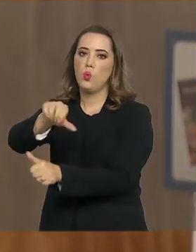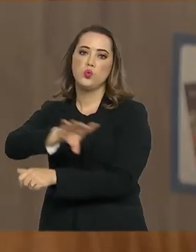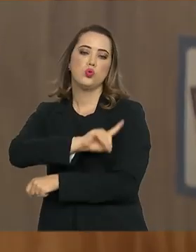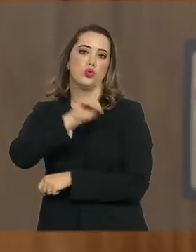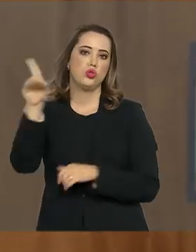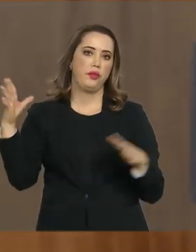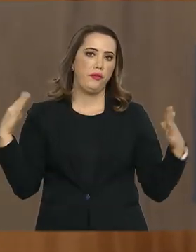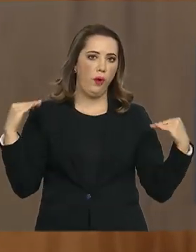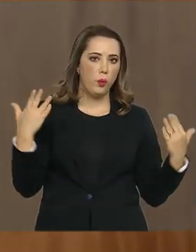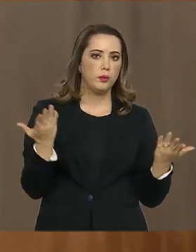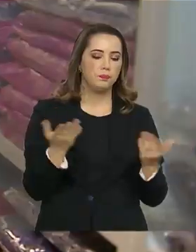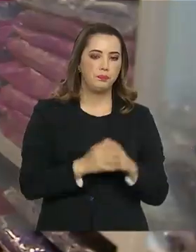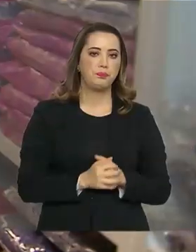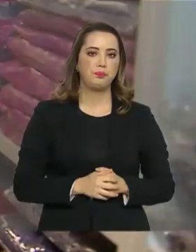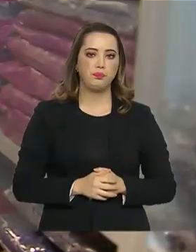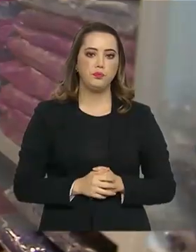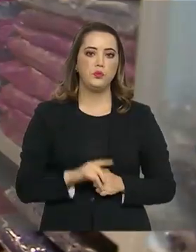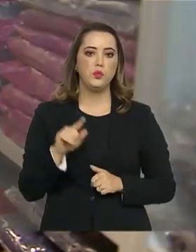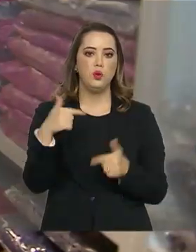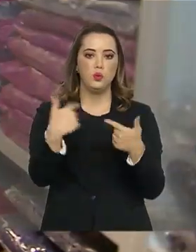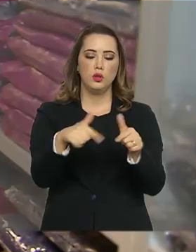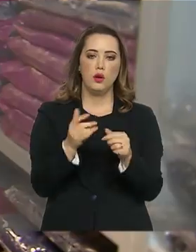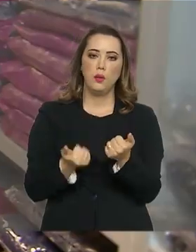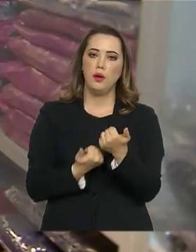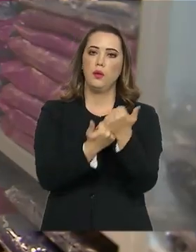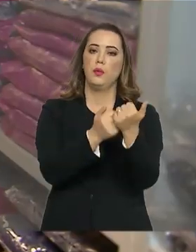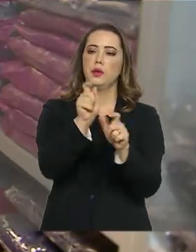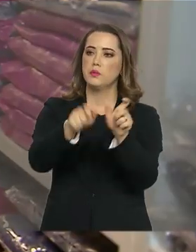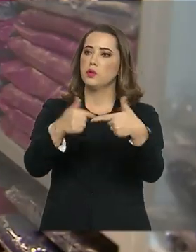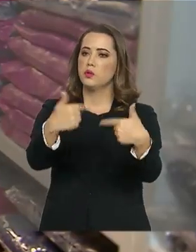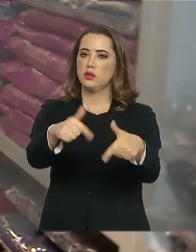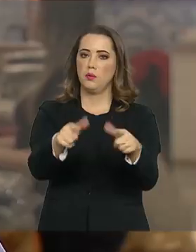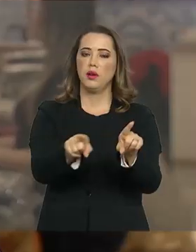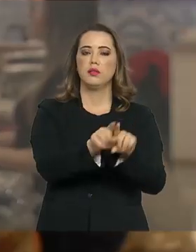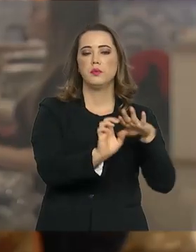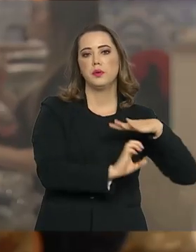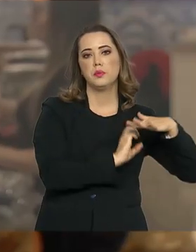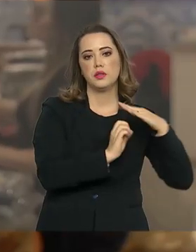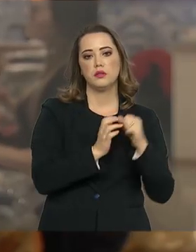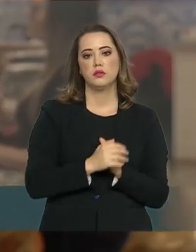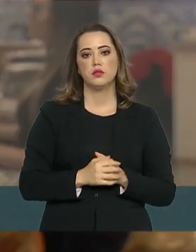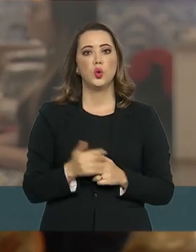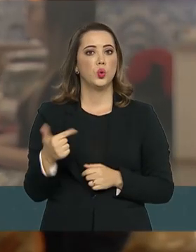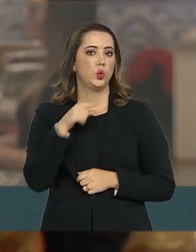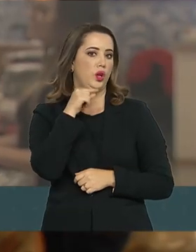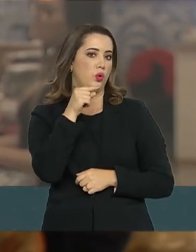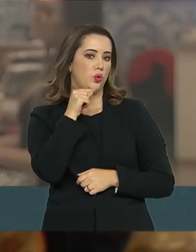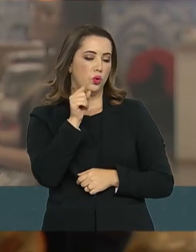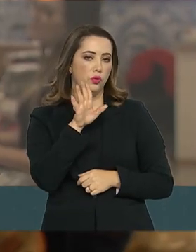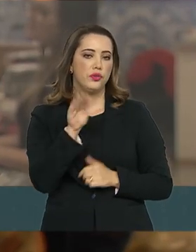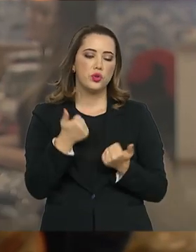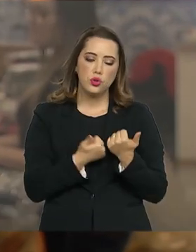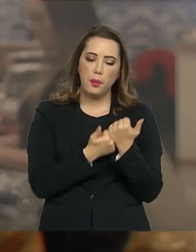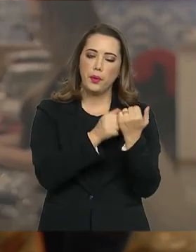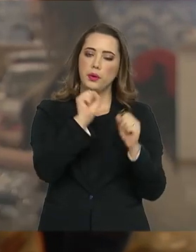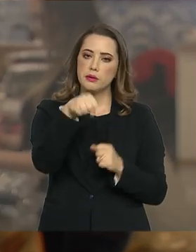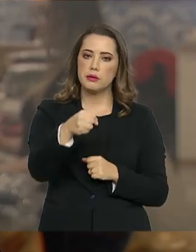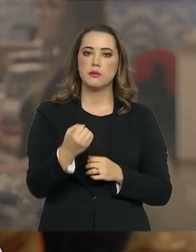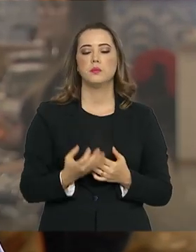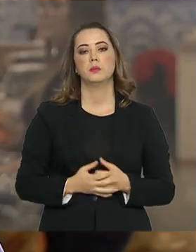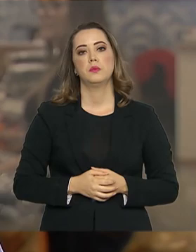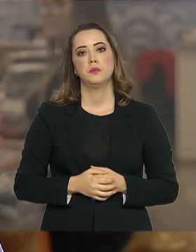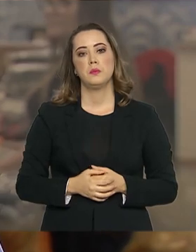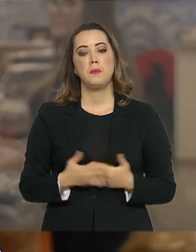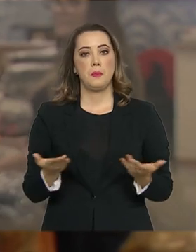varejista de São Paulo, a medida ajuda funcionários e patrões. Sem dúvida é uma medida que vem para contribuir, sim, sem dúvida